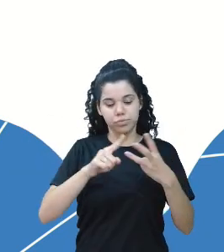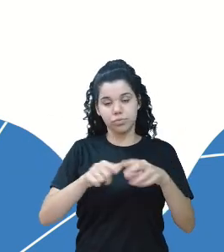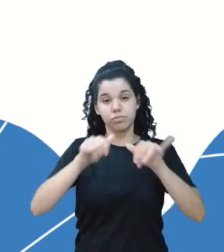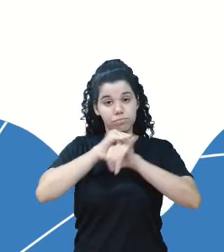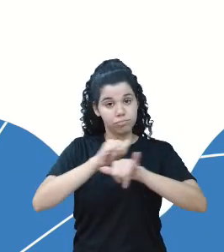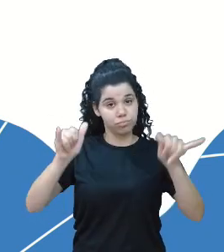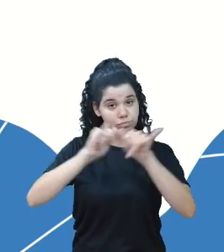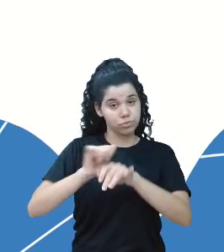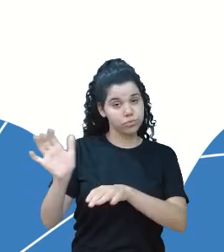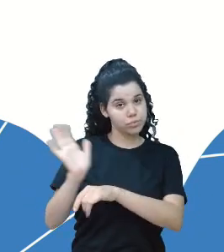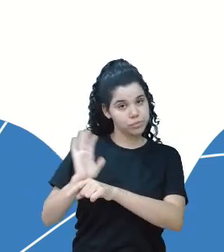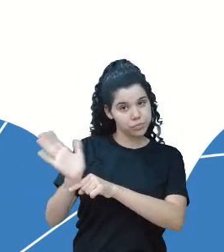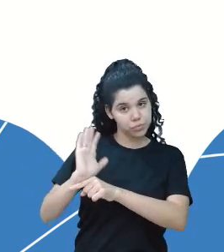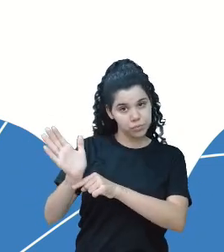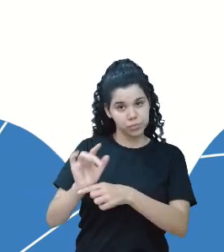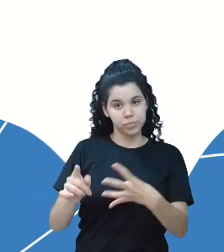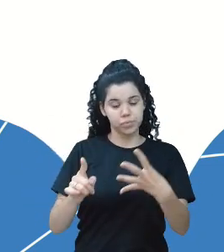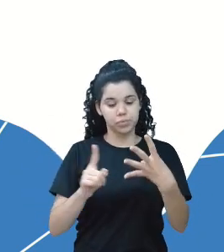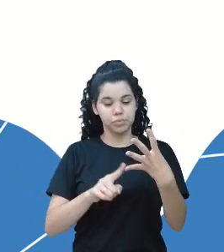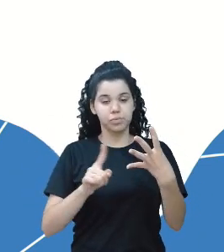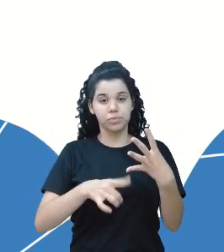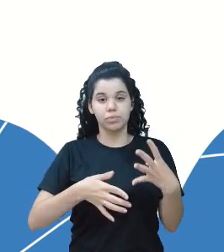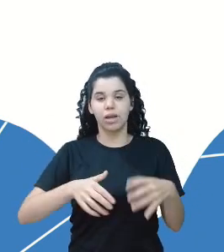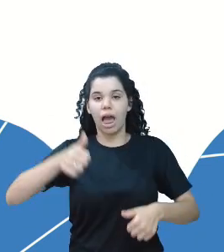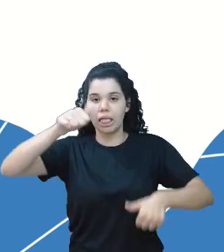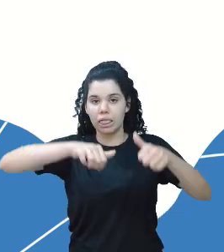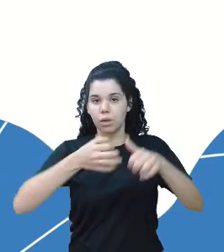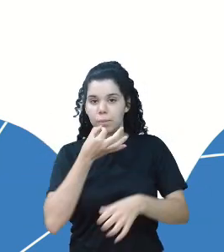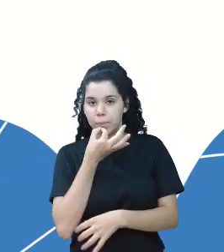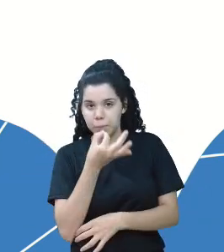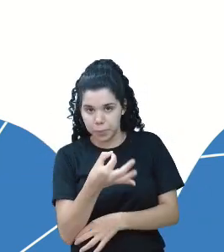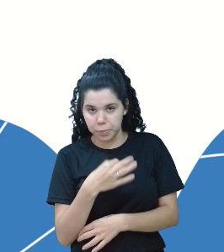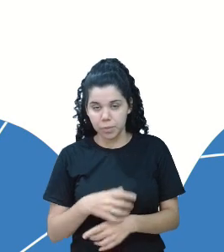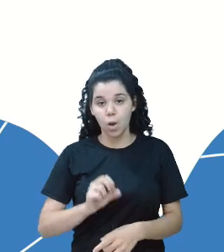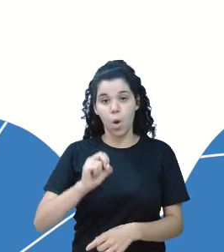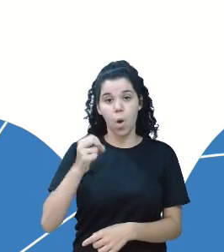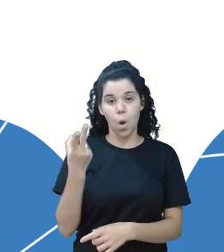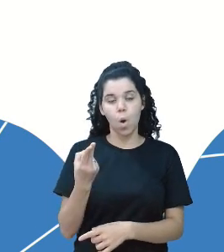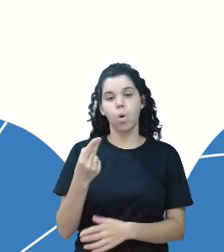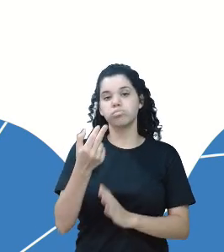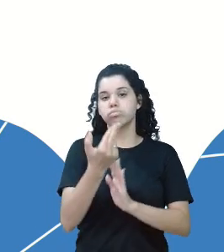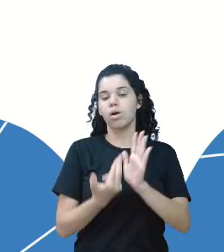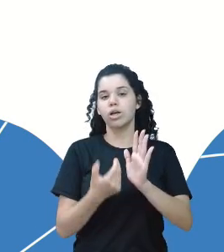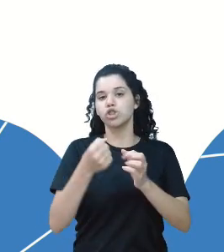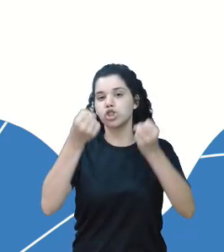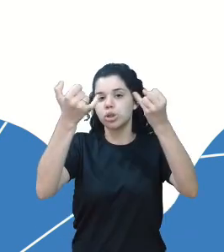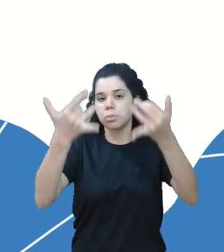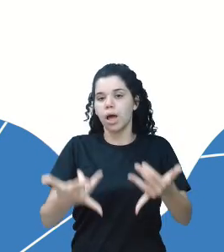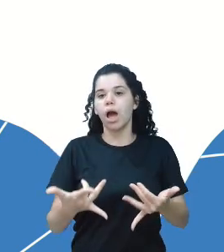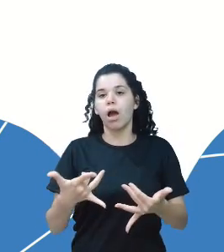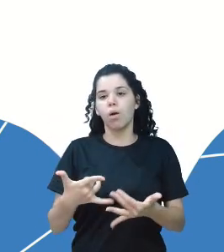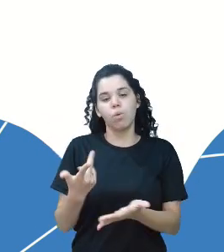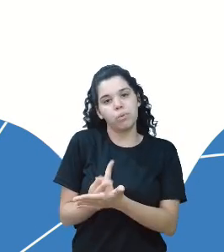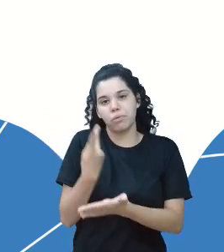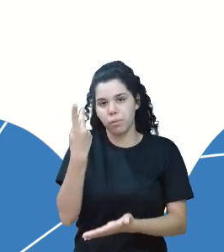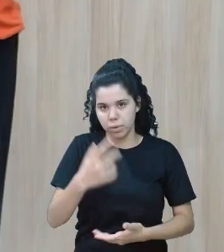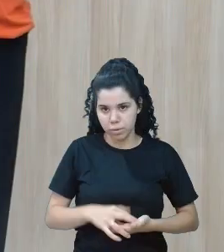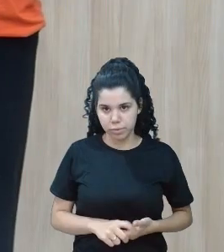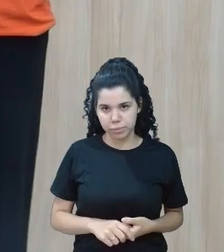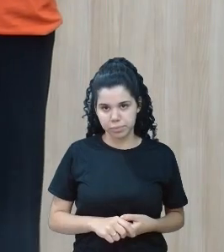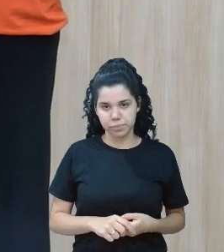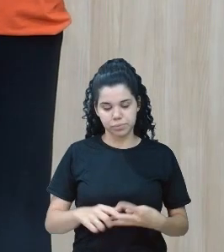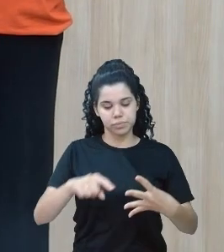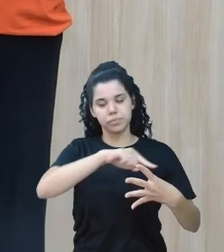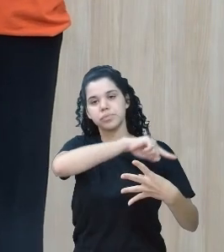filme, expor uma análise crítica ou relatar um acontecimento. Gente, a alternativa